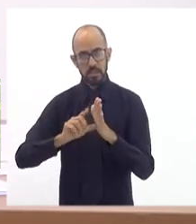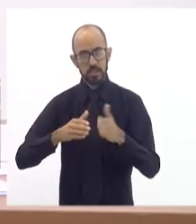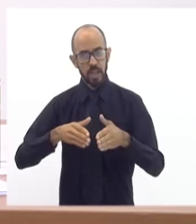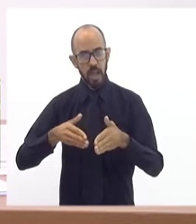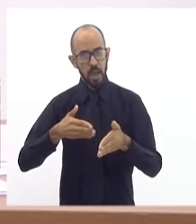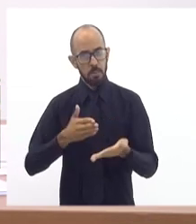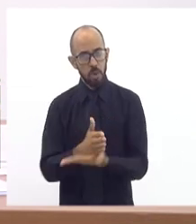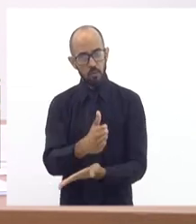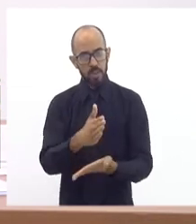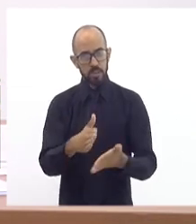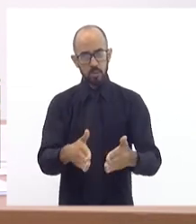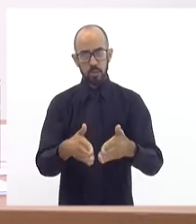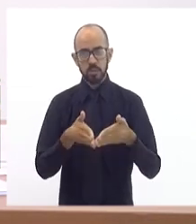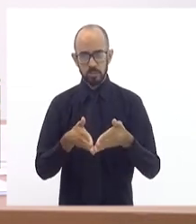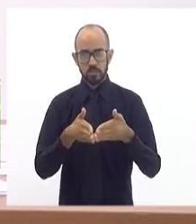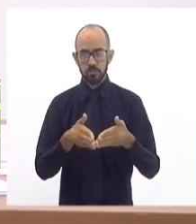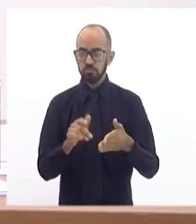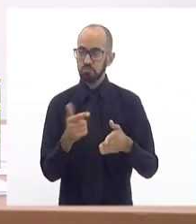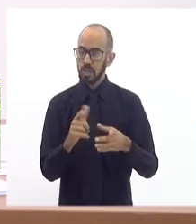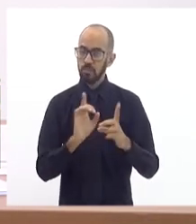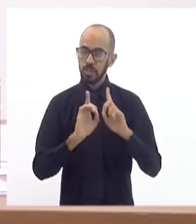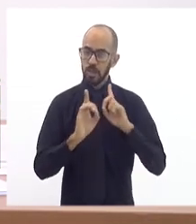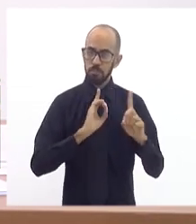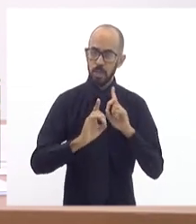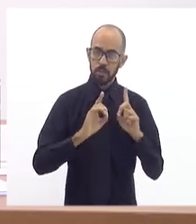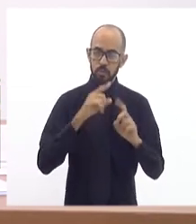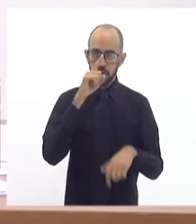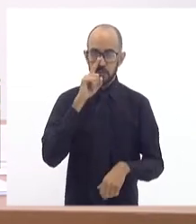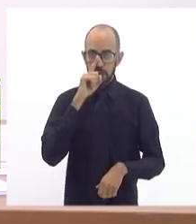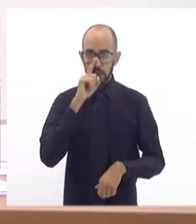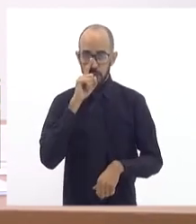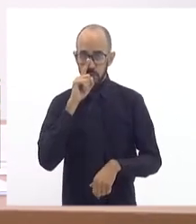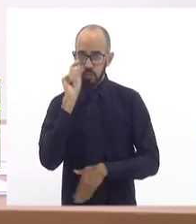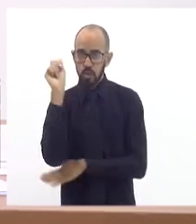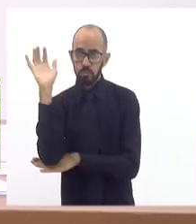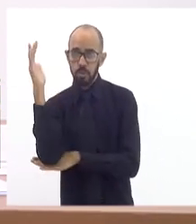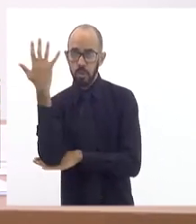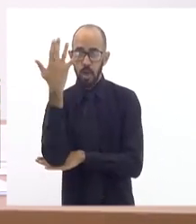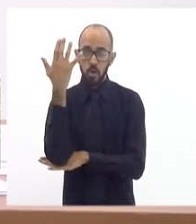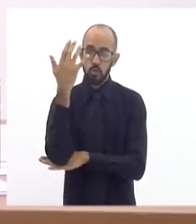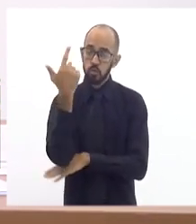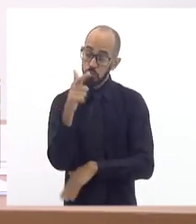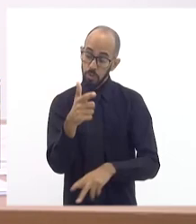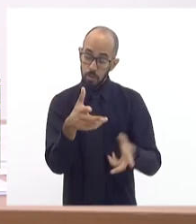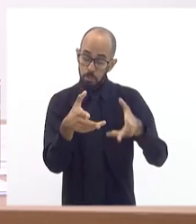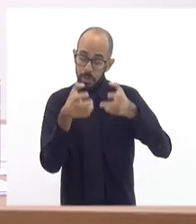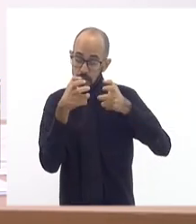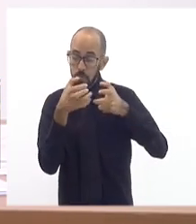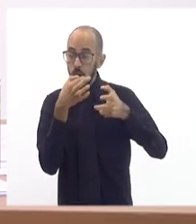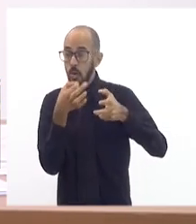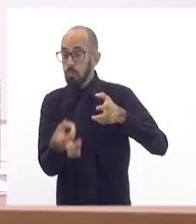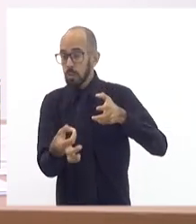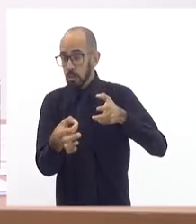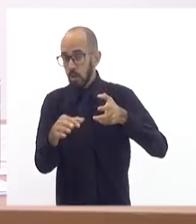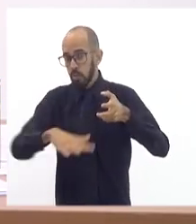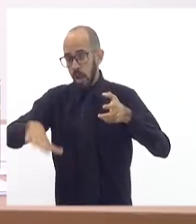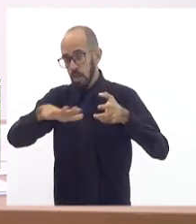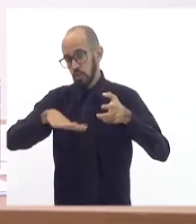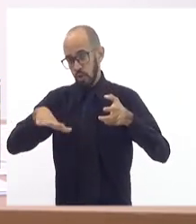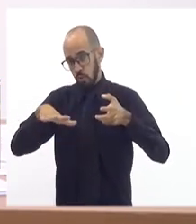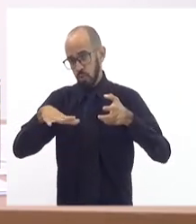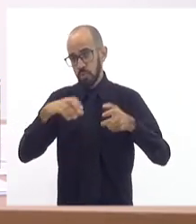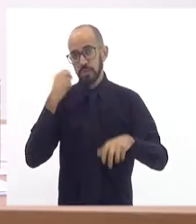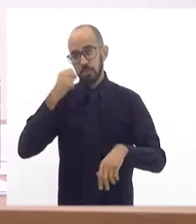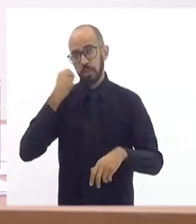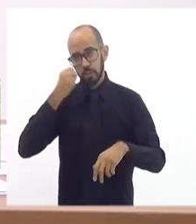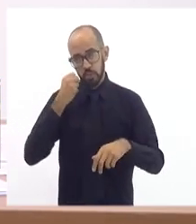sem o debate sobre os riscos ambientais e sociais e sem ouvir a população da região não só de Sepetiba